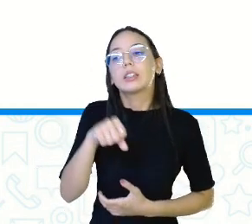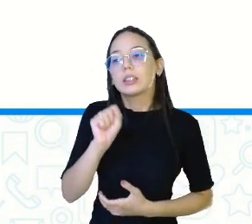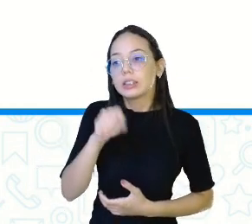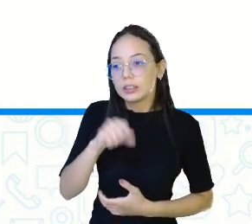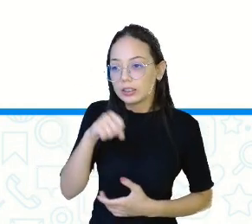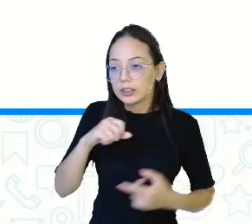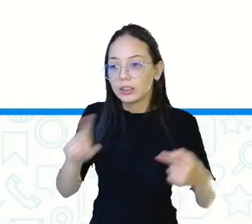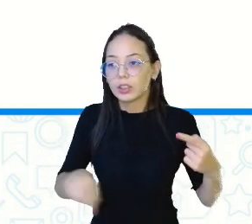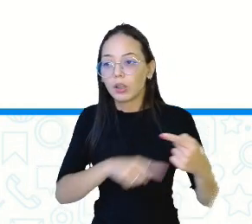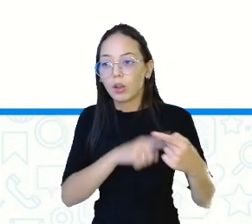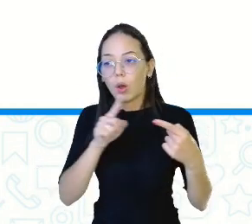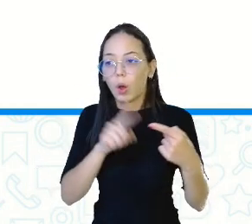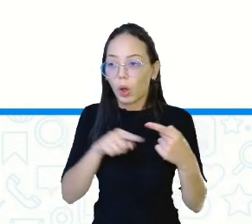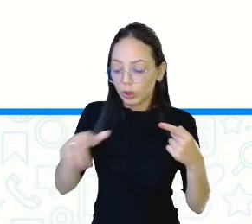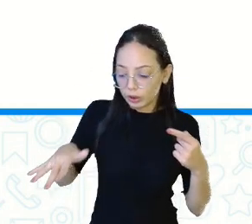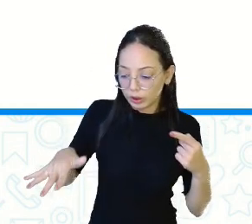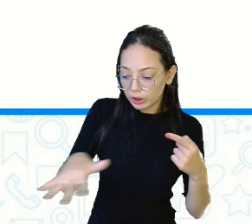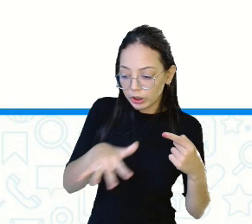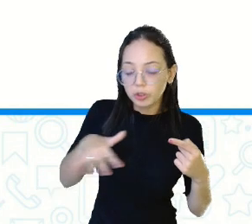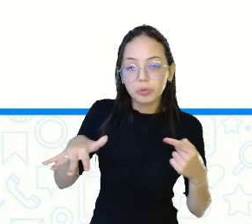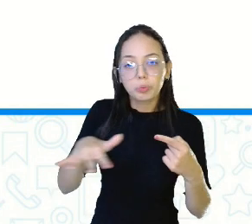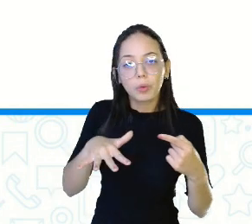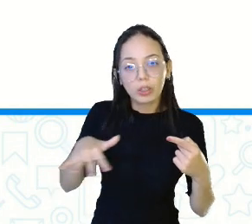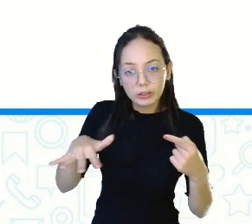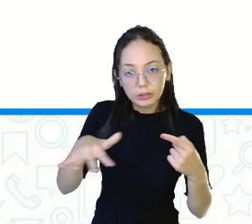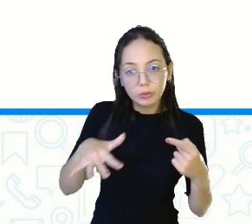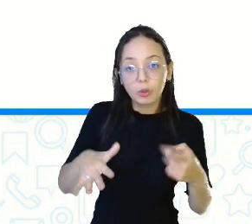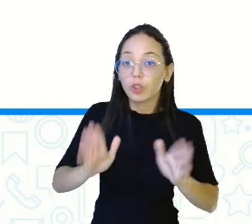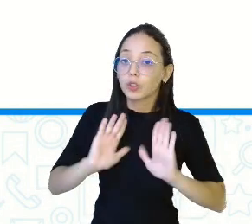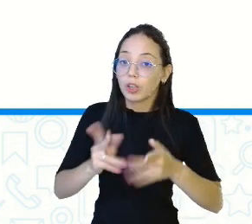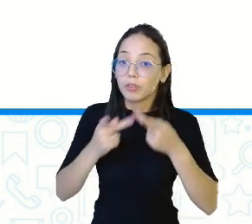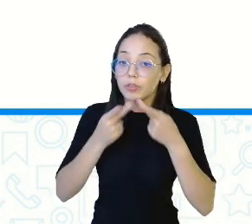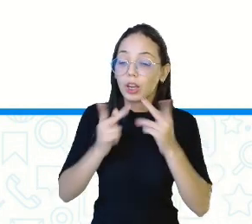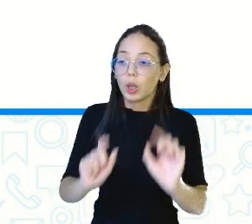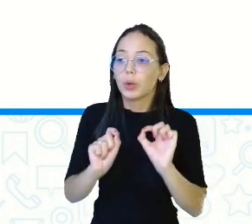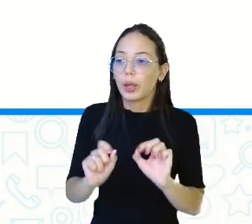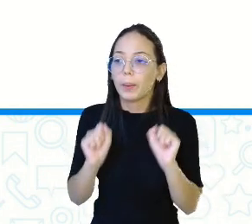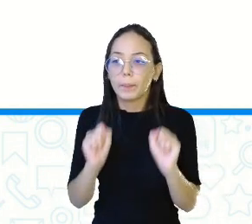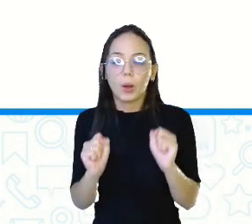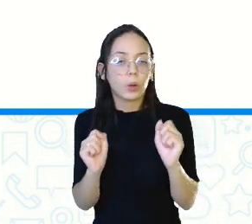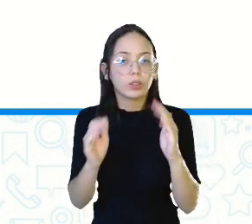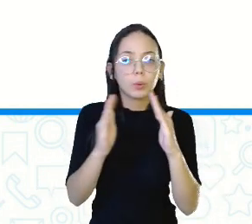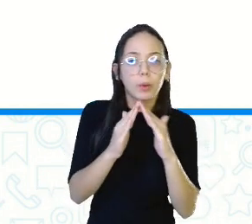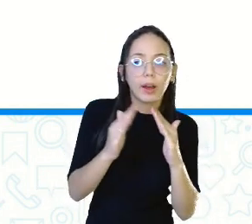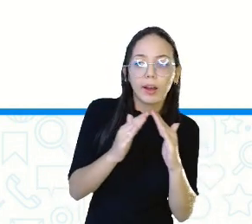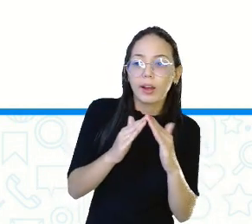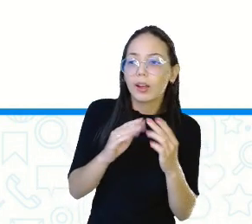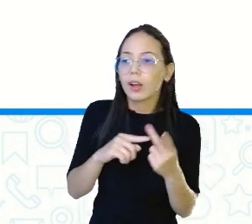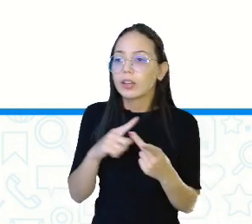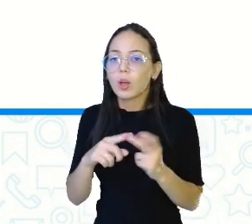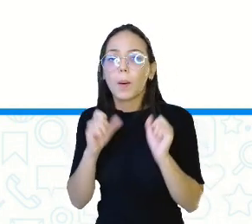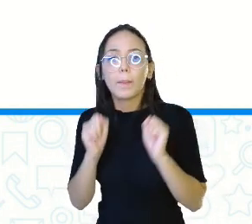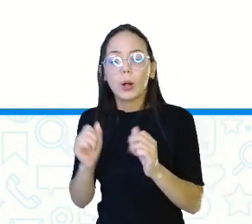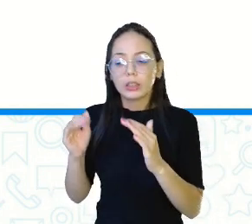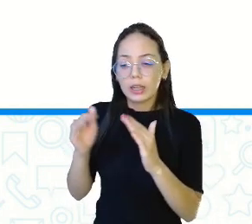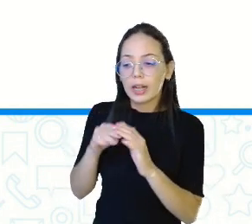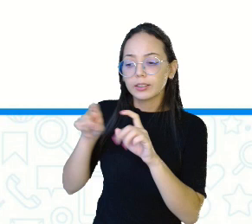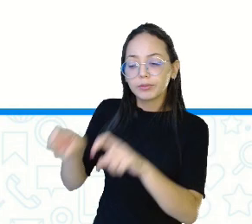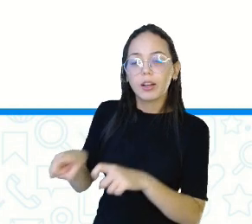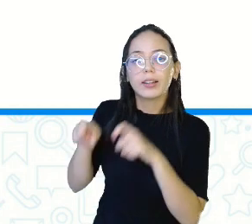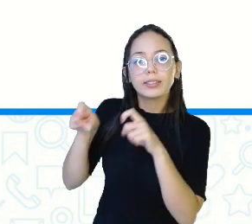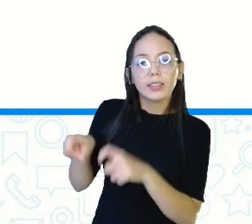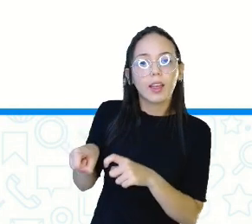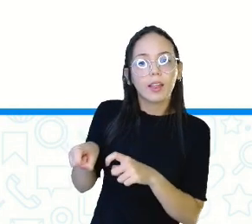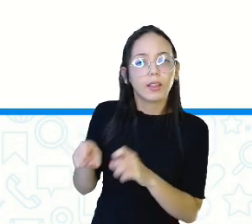mesmo, espaço delimitado. É o que eu te falei, um espaço pode ser uma casa, um sítio, uma